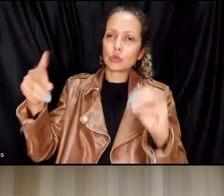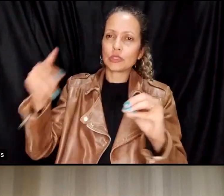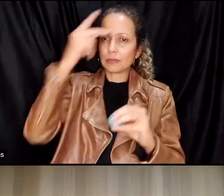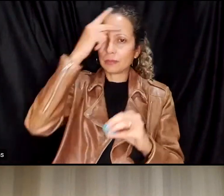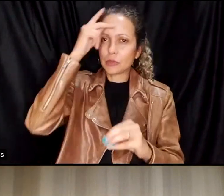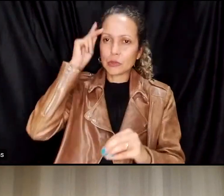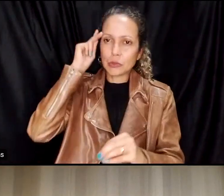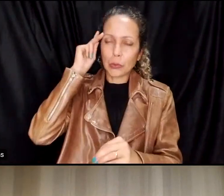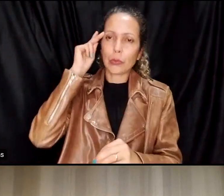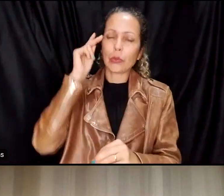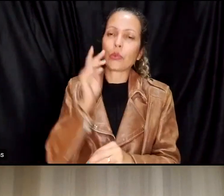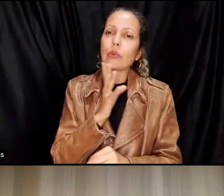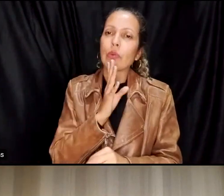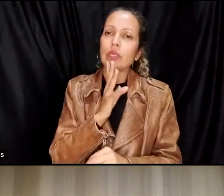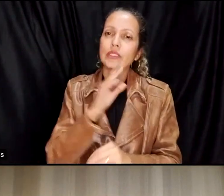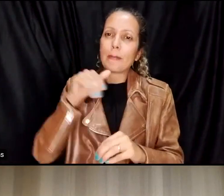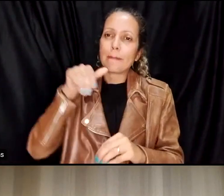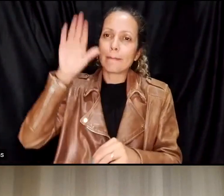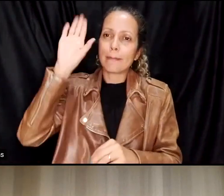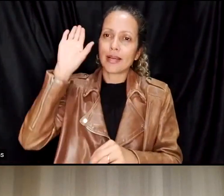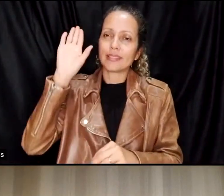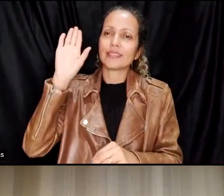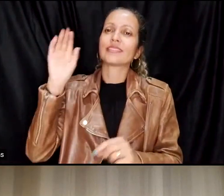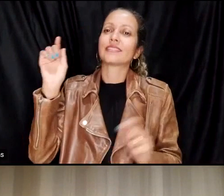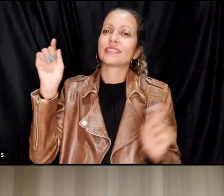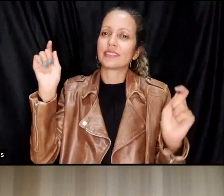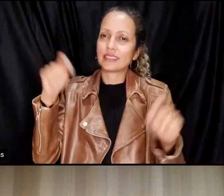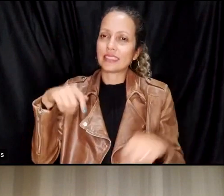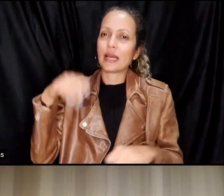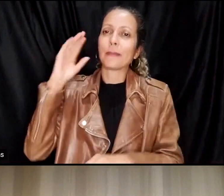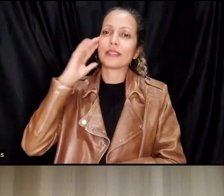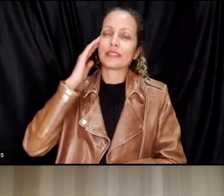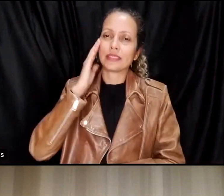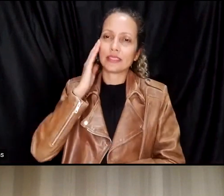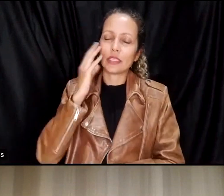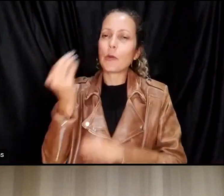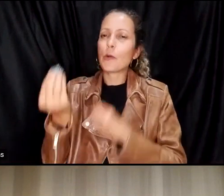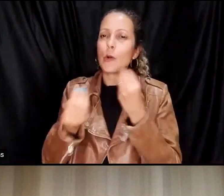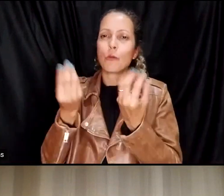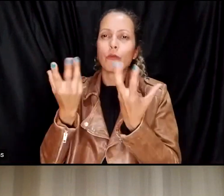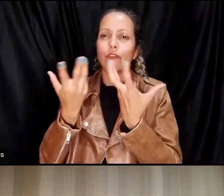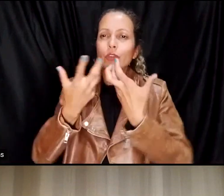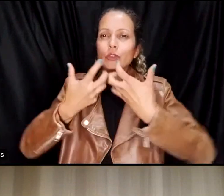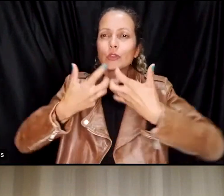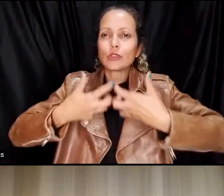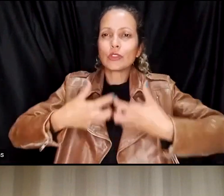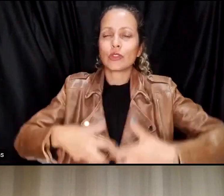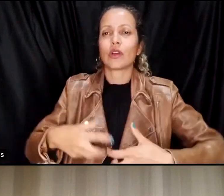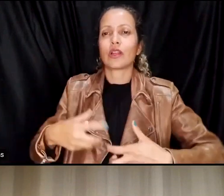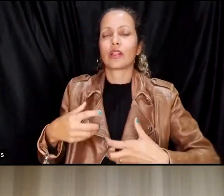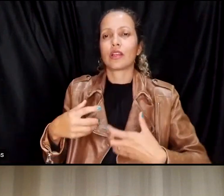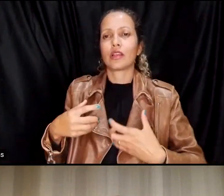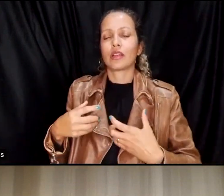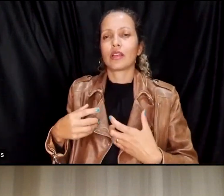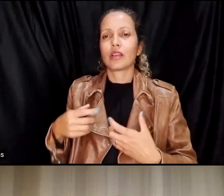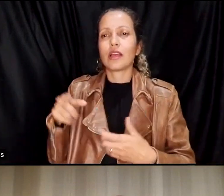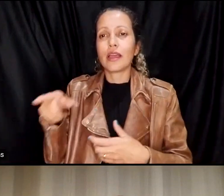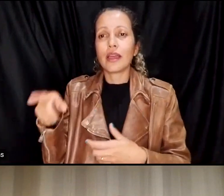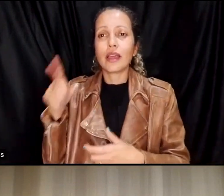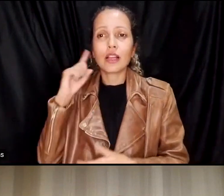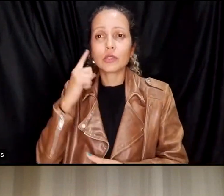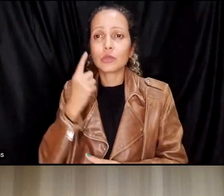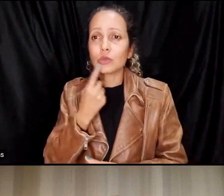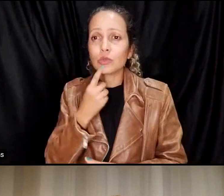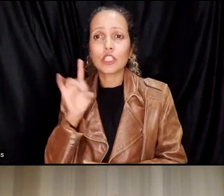maior, vai entender como que as coisas funcionam, olhar para uma criança surda e saber que ela só tem uma língua diferente,